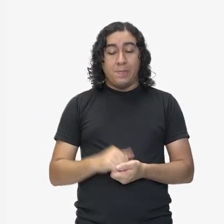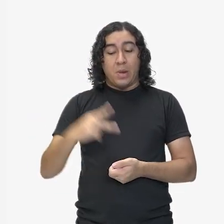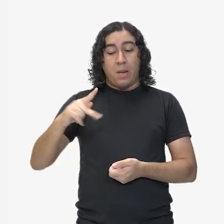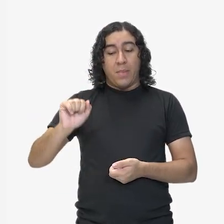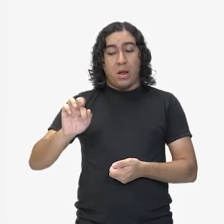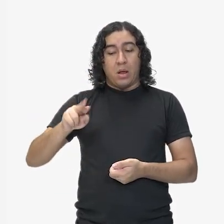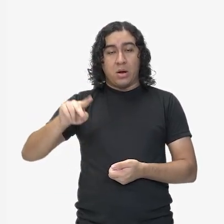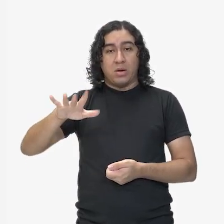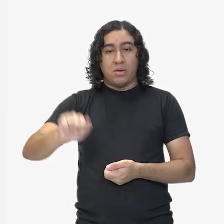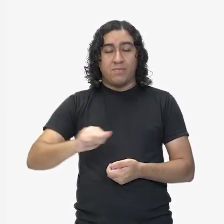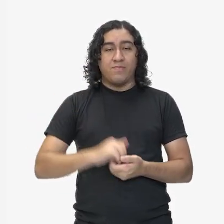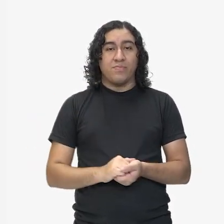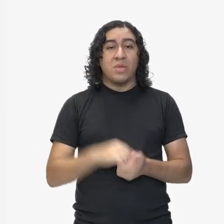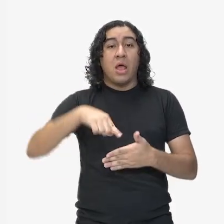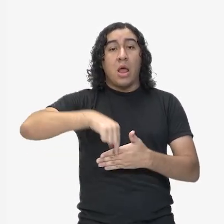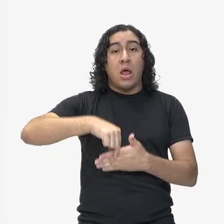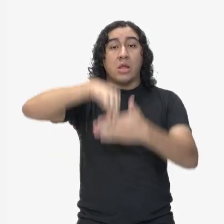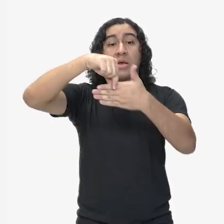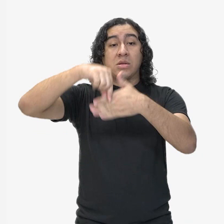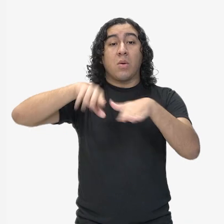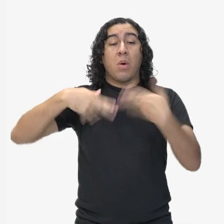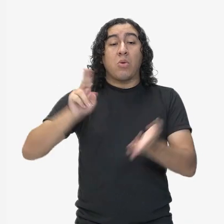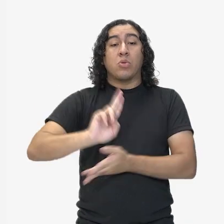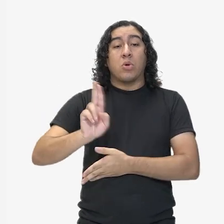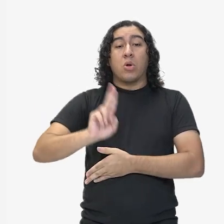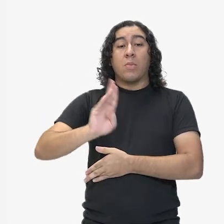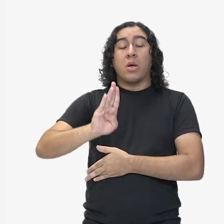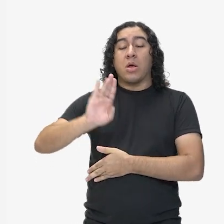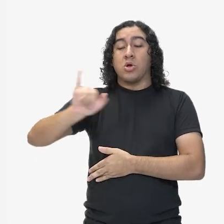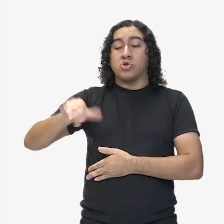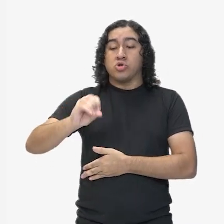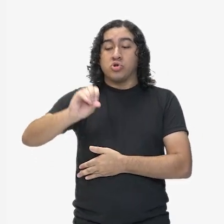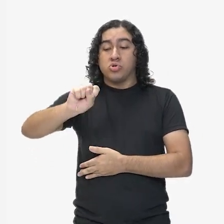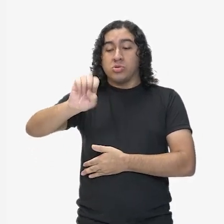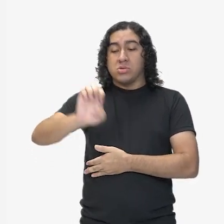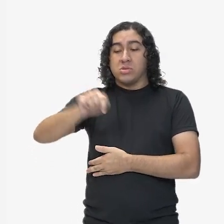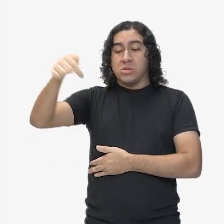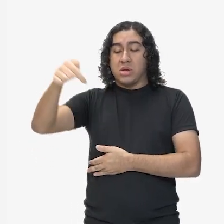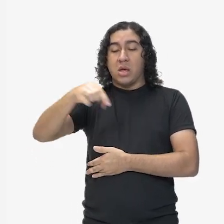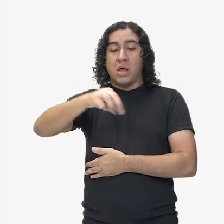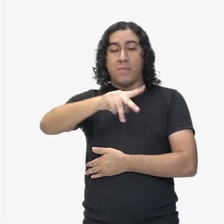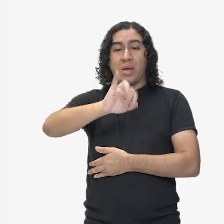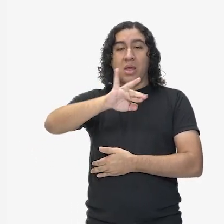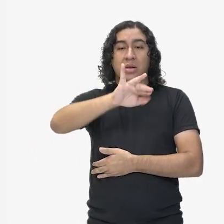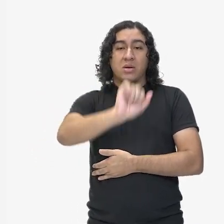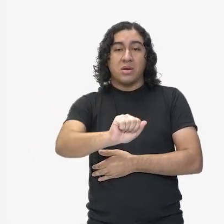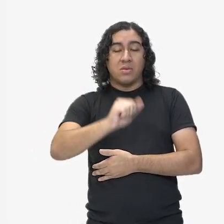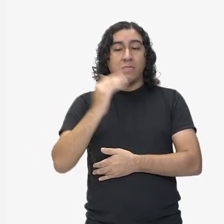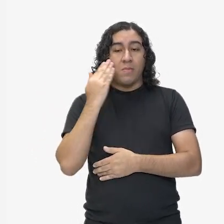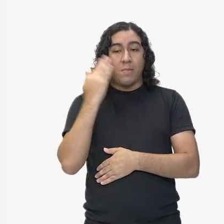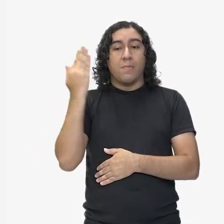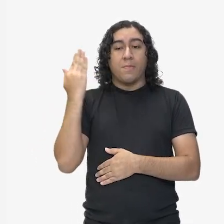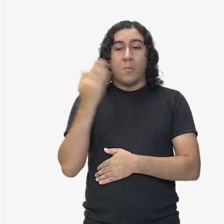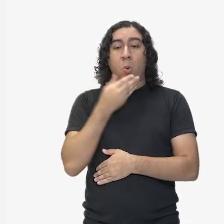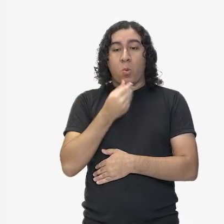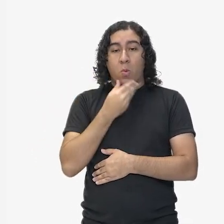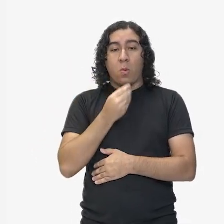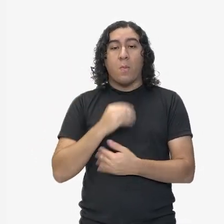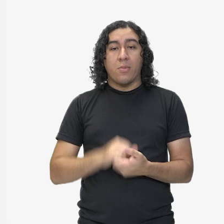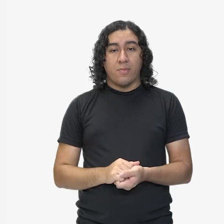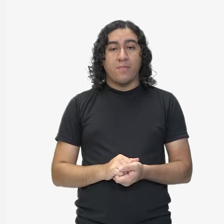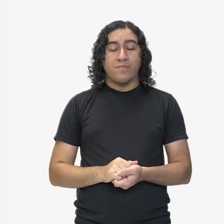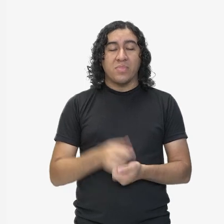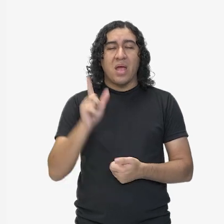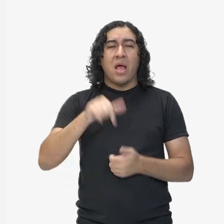tinha um beato chamado José Maria do Santo Agostinho. Esse camarada aí é o que vai liderar, é uma